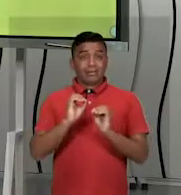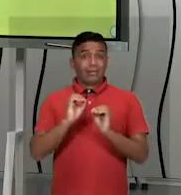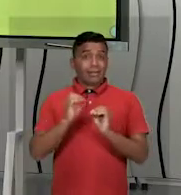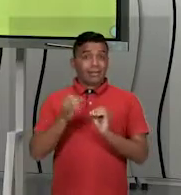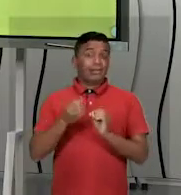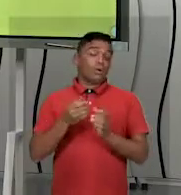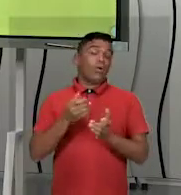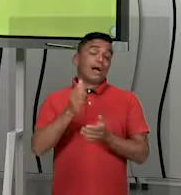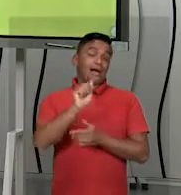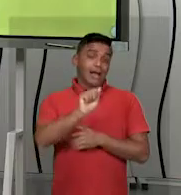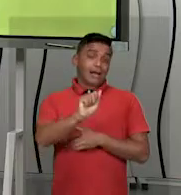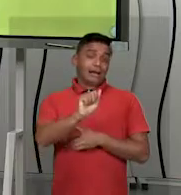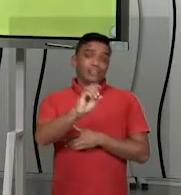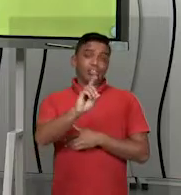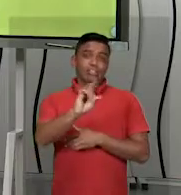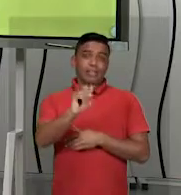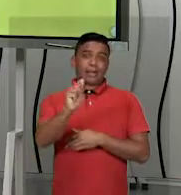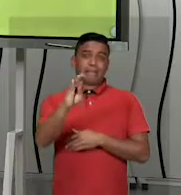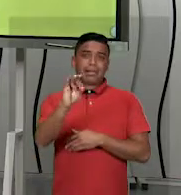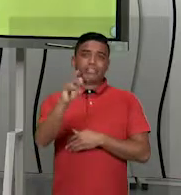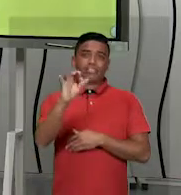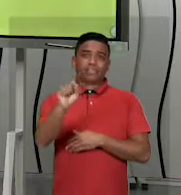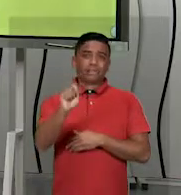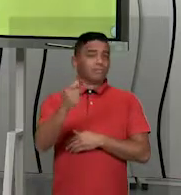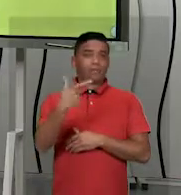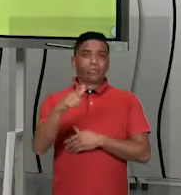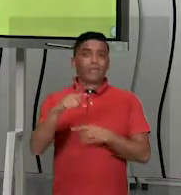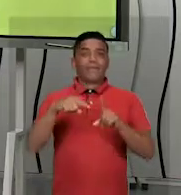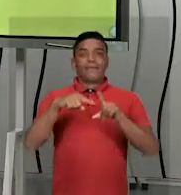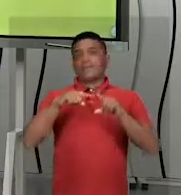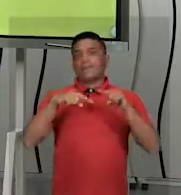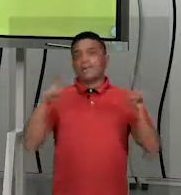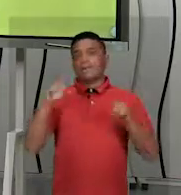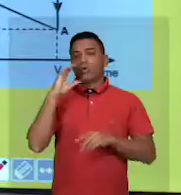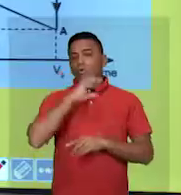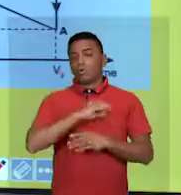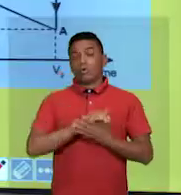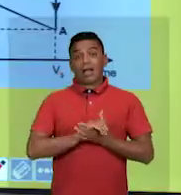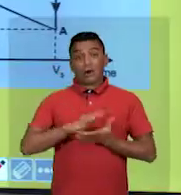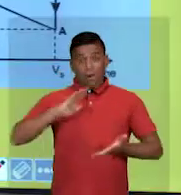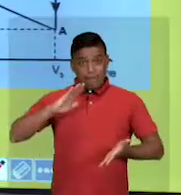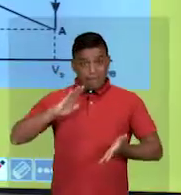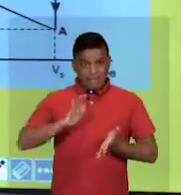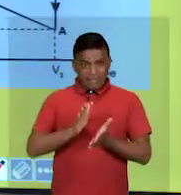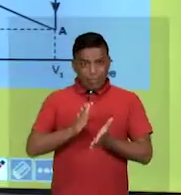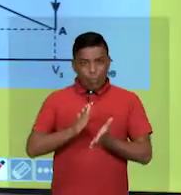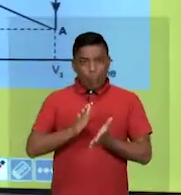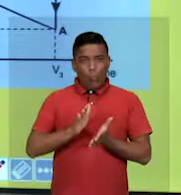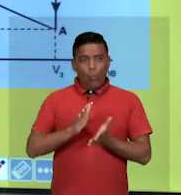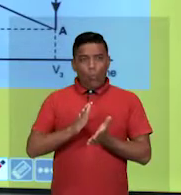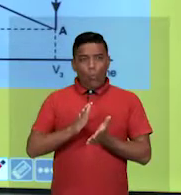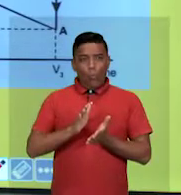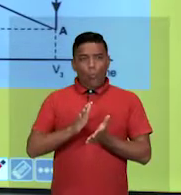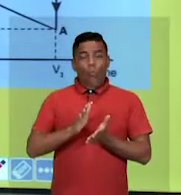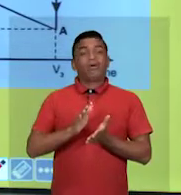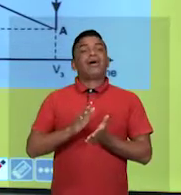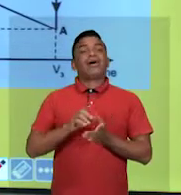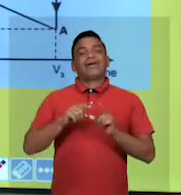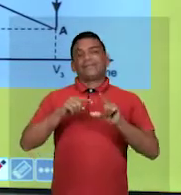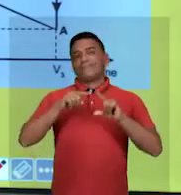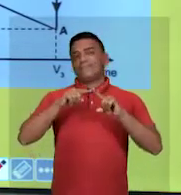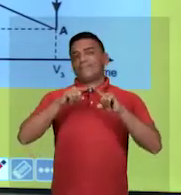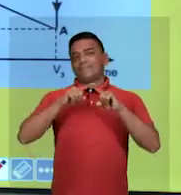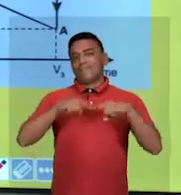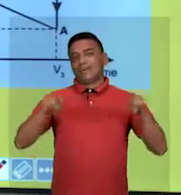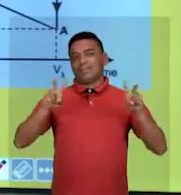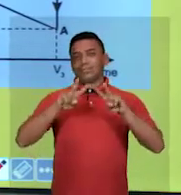situação adiabática eu não tenho variação de calor, certo? Aqui na pressão, repara, eu tenho uma variação de